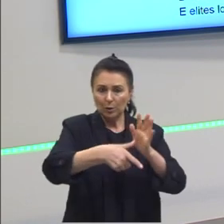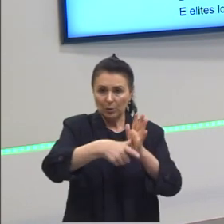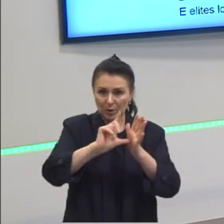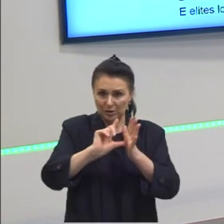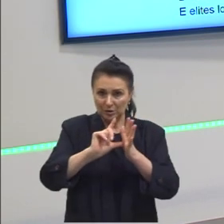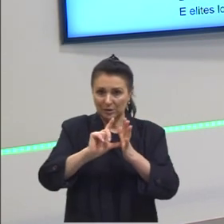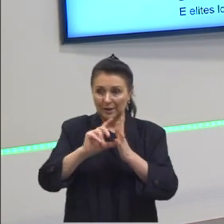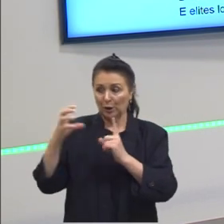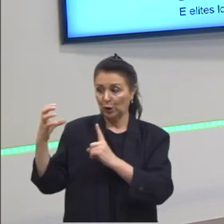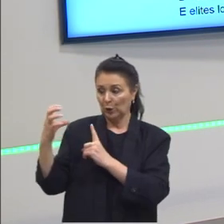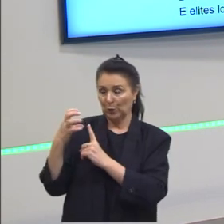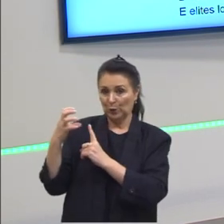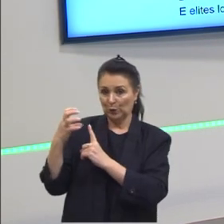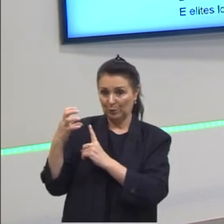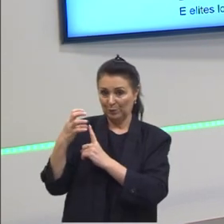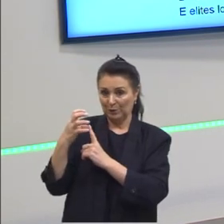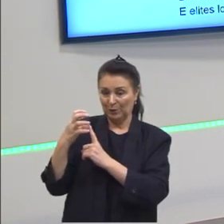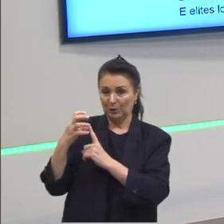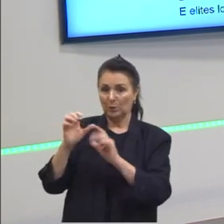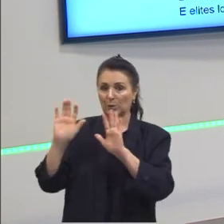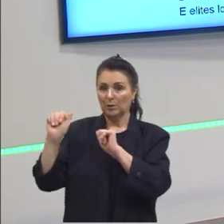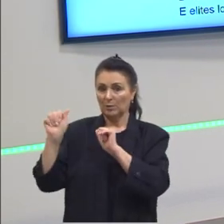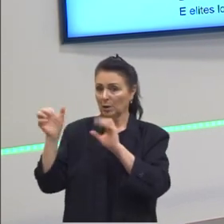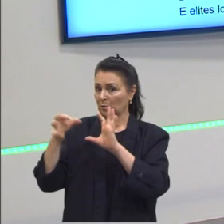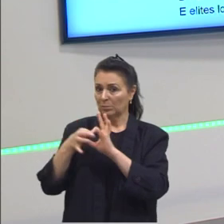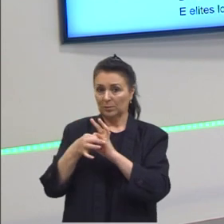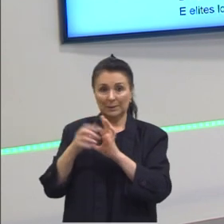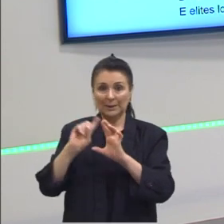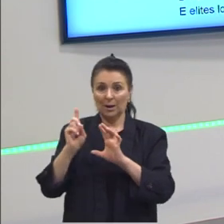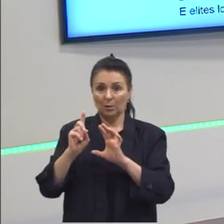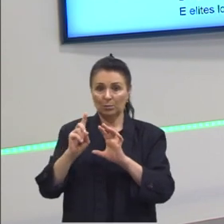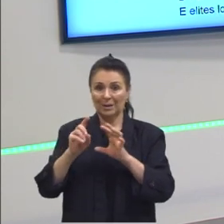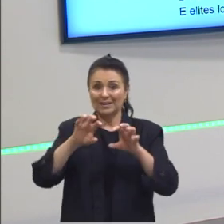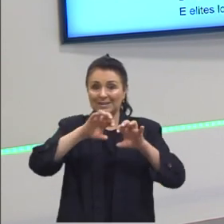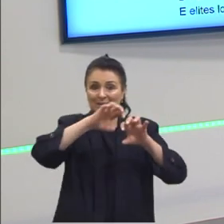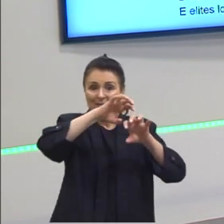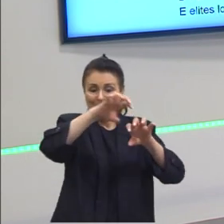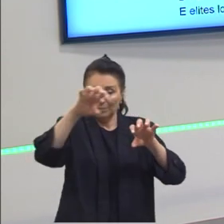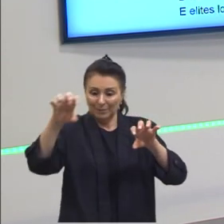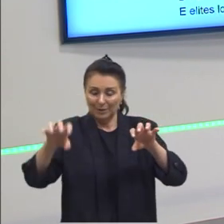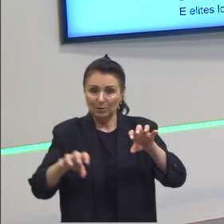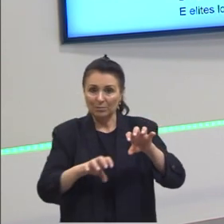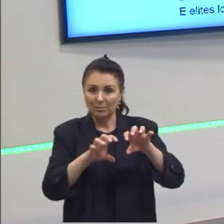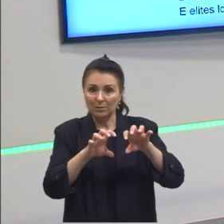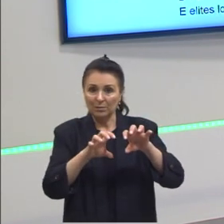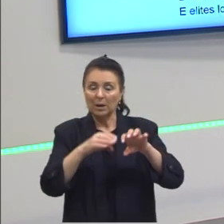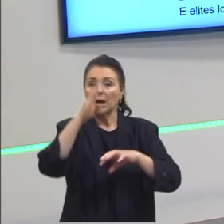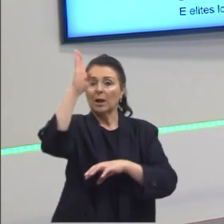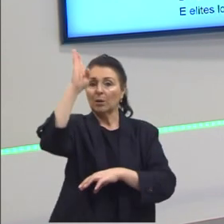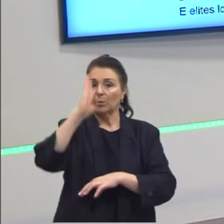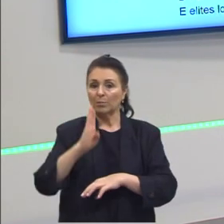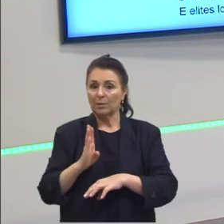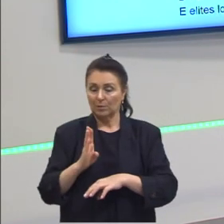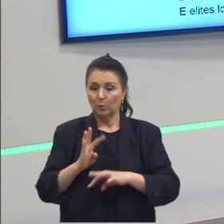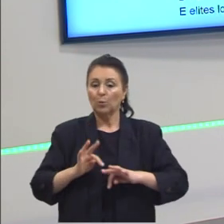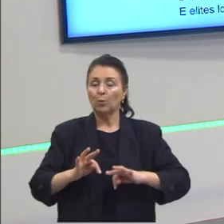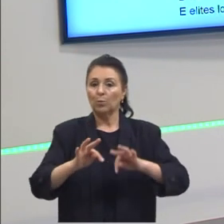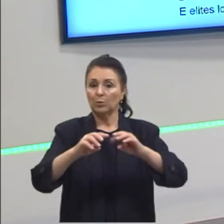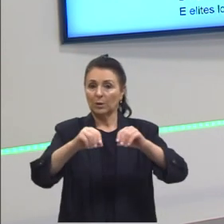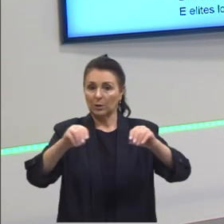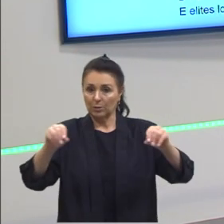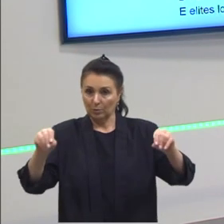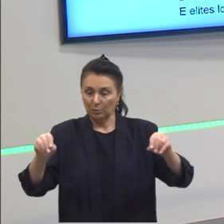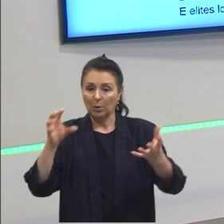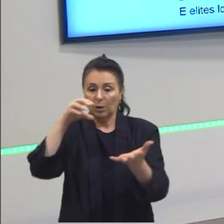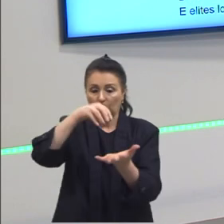dominado pela Espanha se manter unido ali surgiram vários países diferentes no Brasil não esse Território que era a